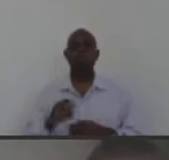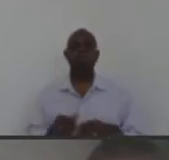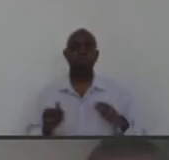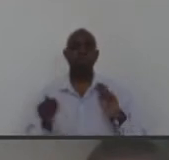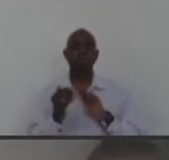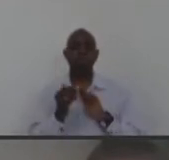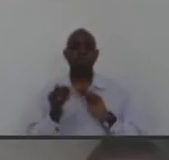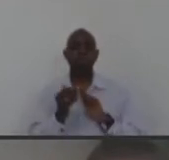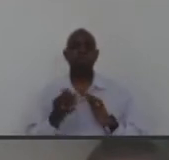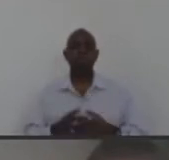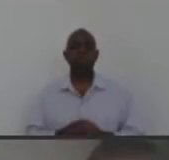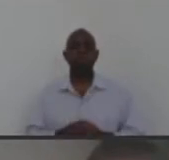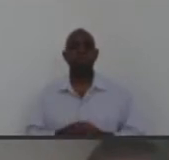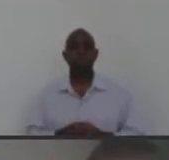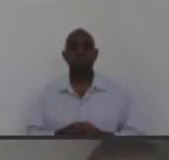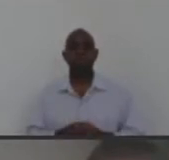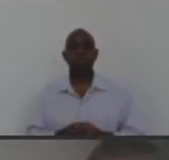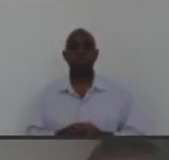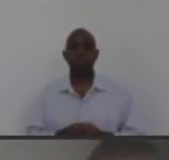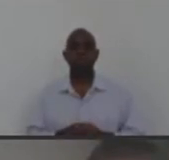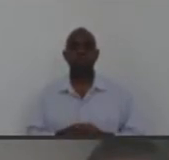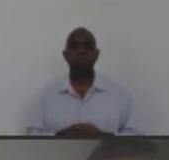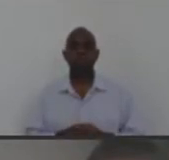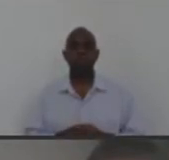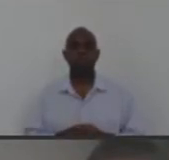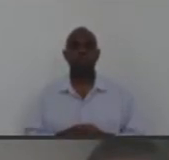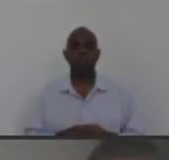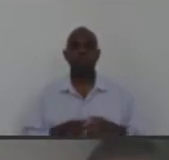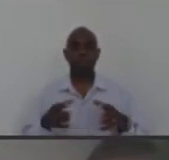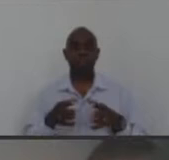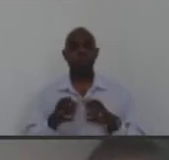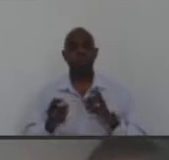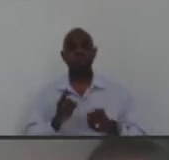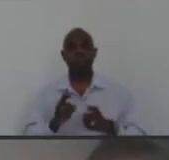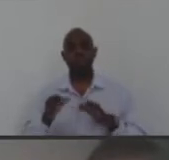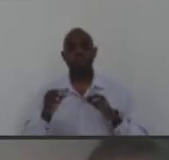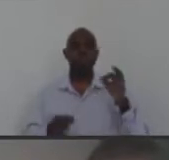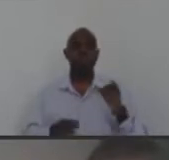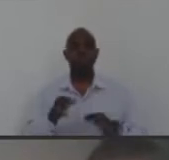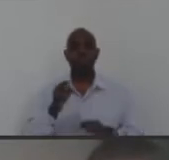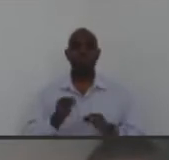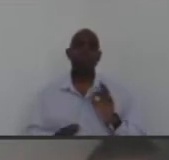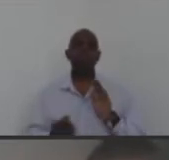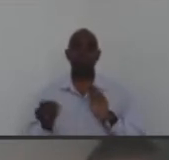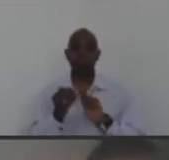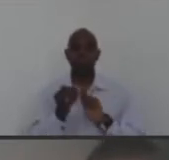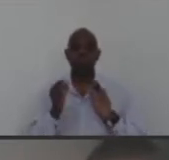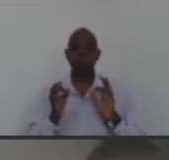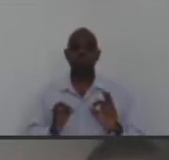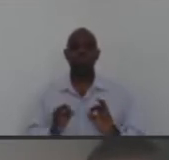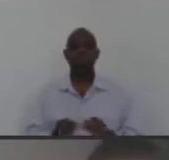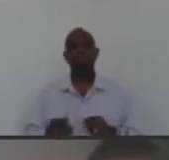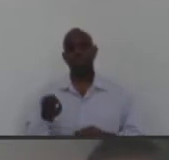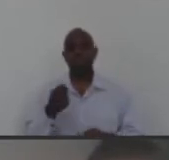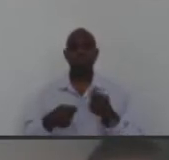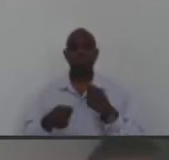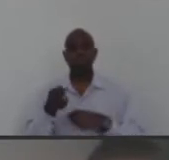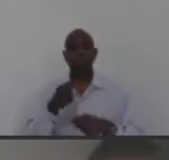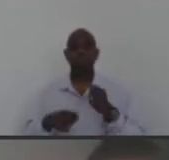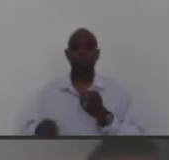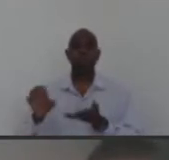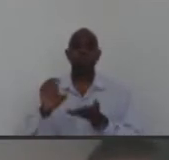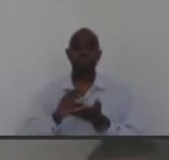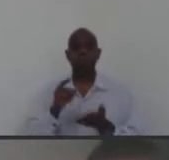presidente. Registrado. Parecer da Comissão de Justiça e Redação, parecer favorável. Comissão de Finanças e Orçamento, Rudinei Lobo.